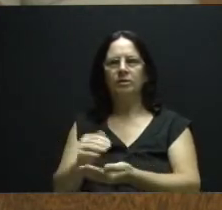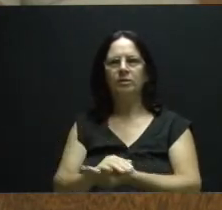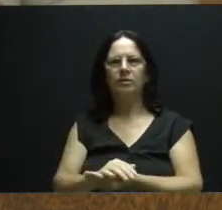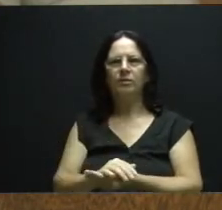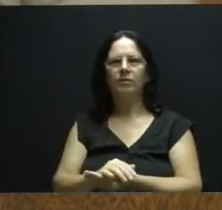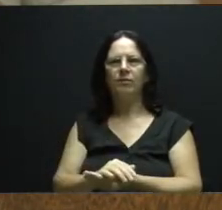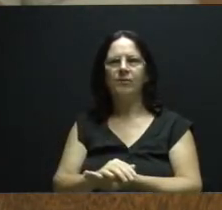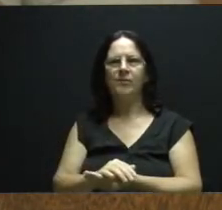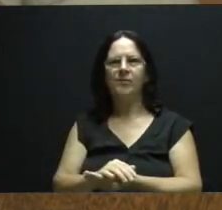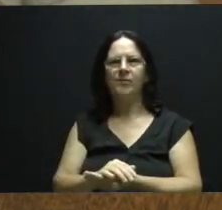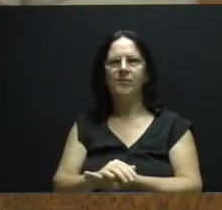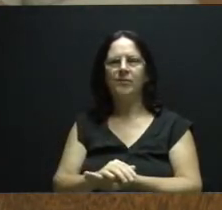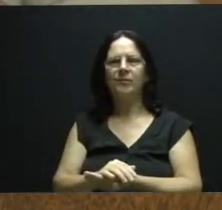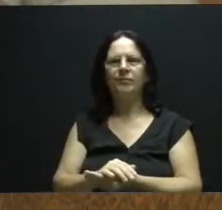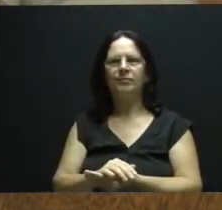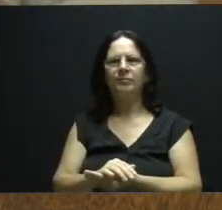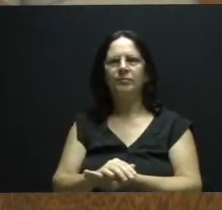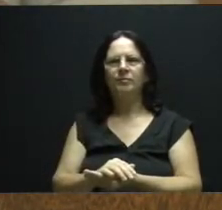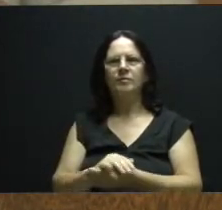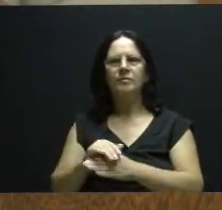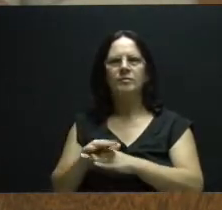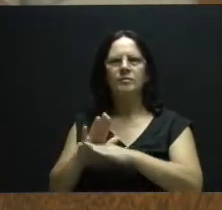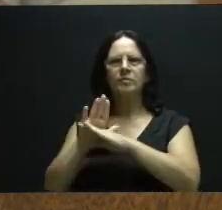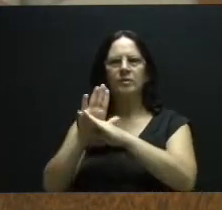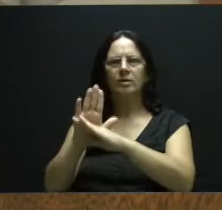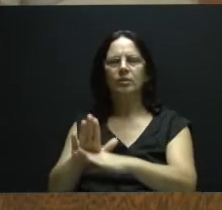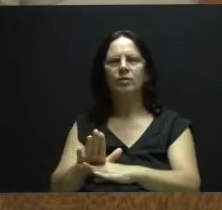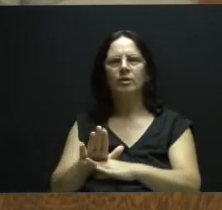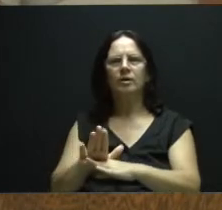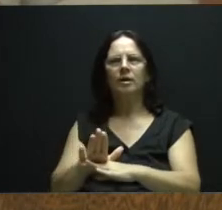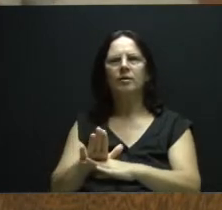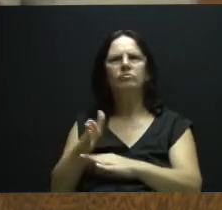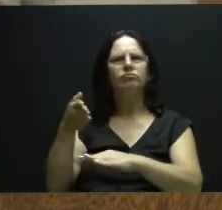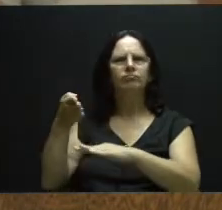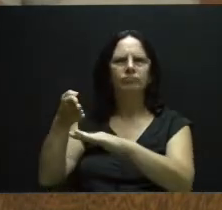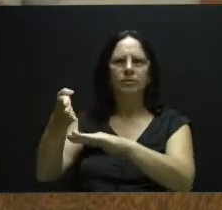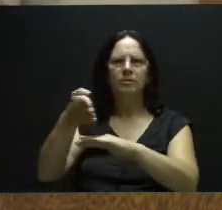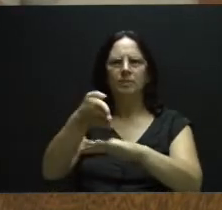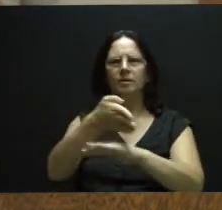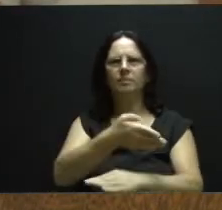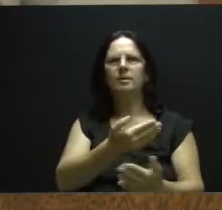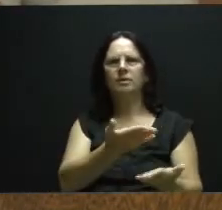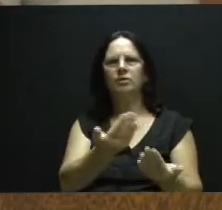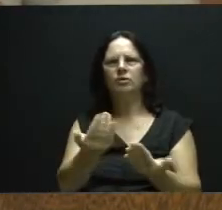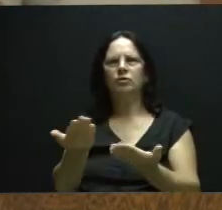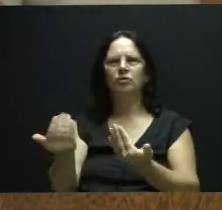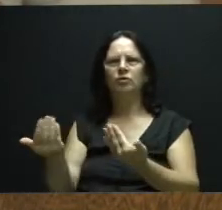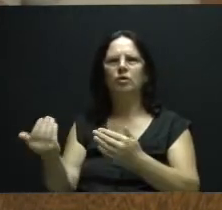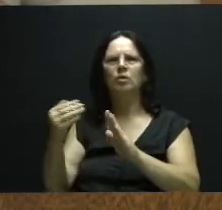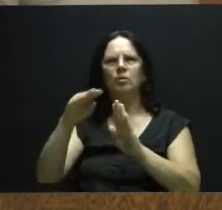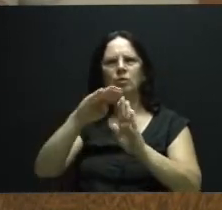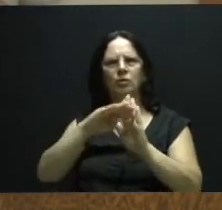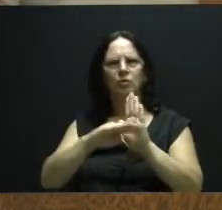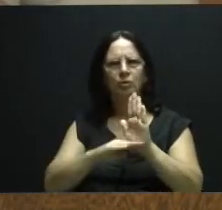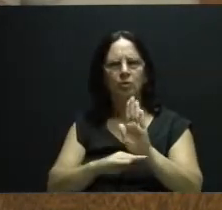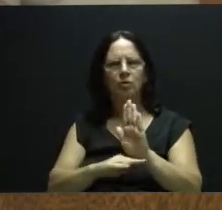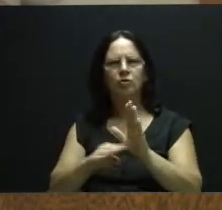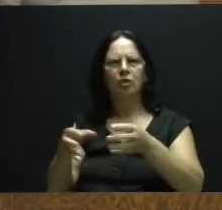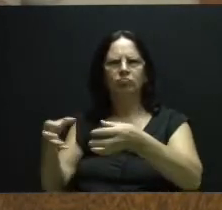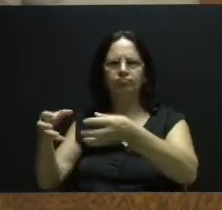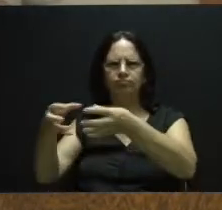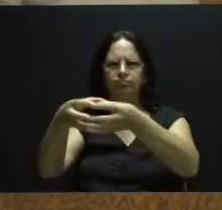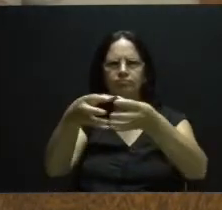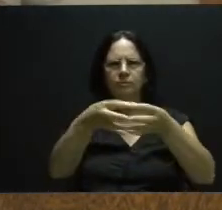vistas a incentivar umas mais da maior maior participação dos jovens em projetos coletivos e